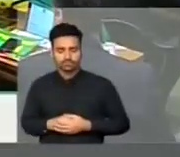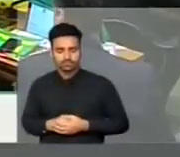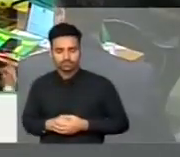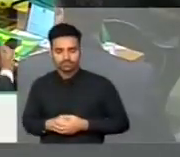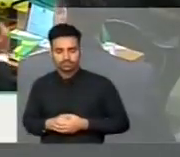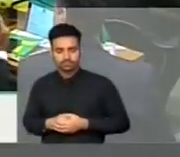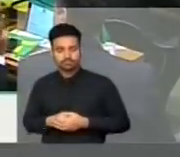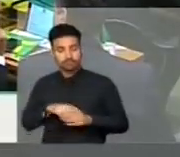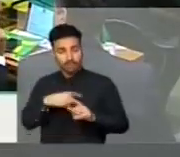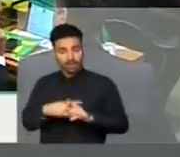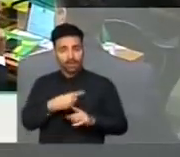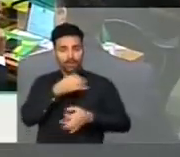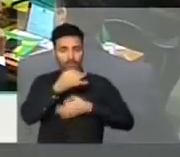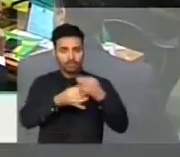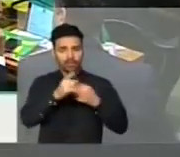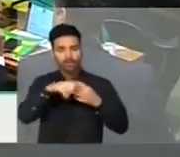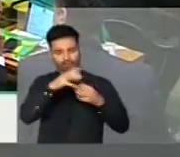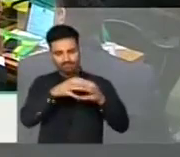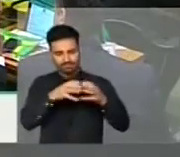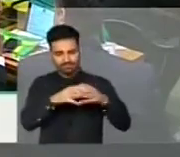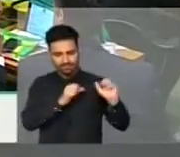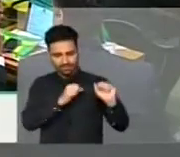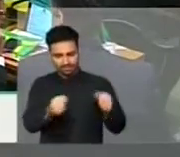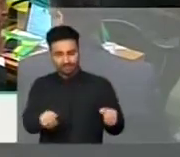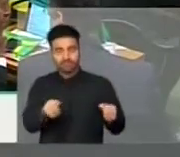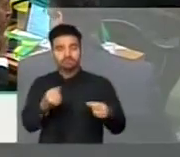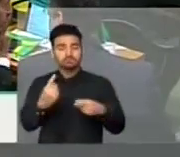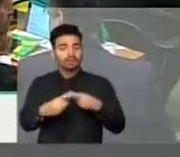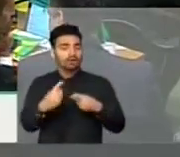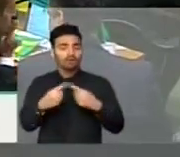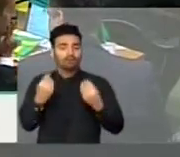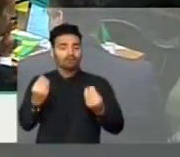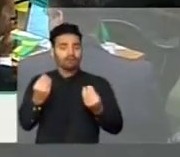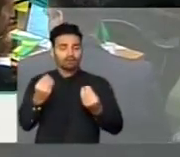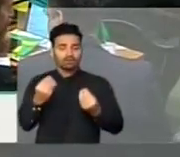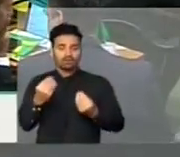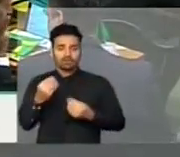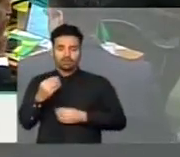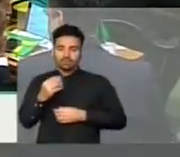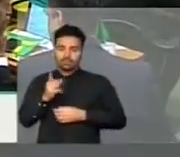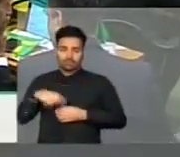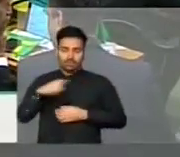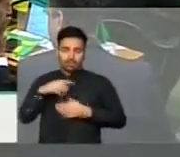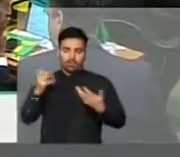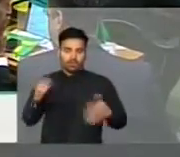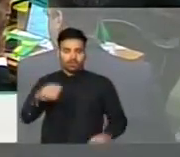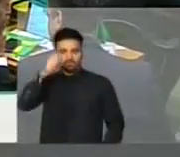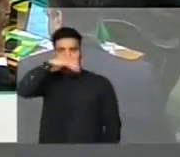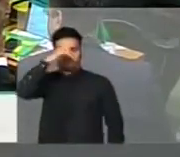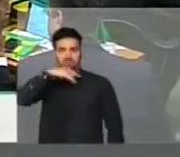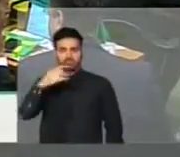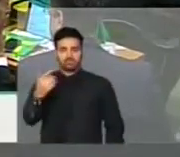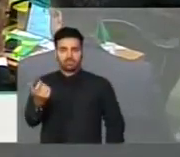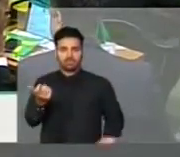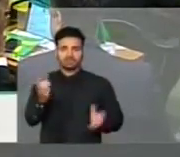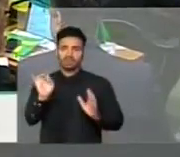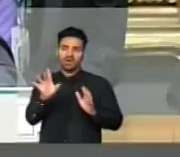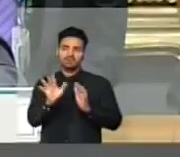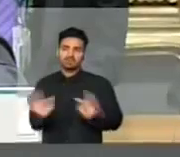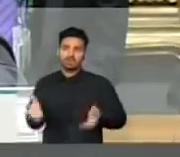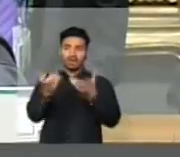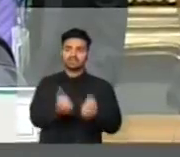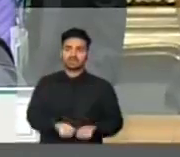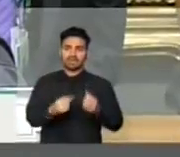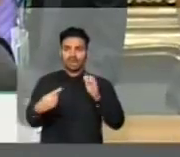cotejados com os argumentos da defesa, foi justamente para não cometer a insensatez de concluir pela admissibilidade